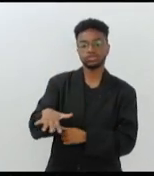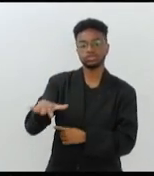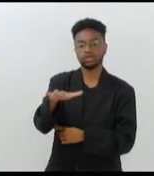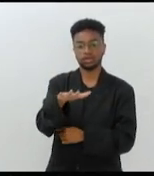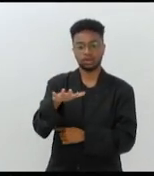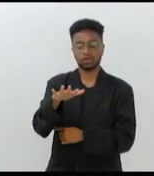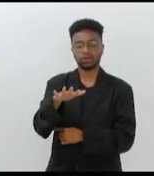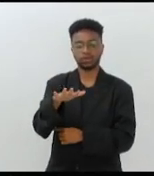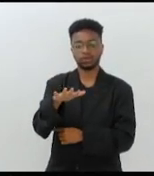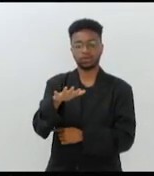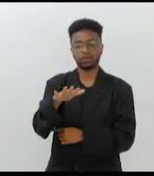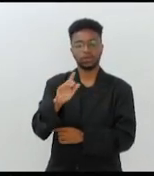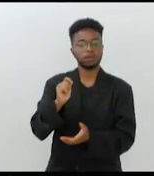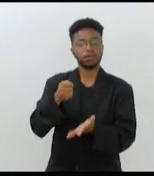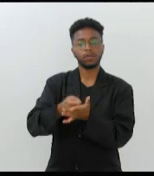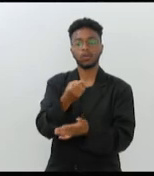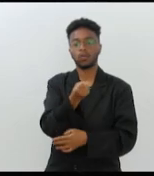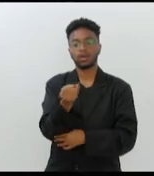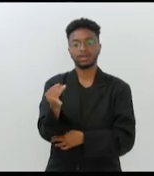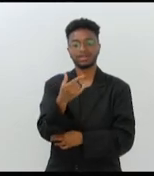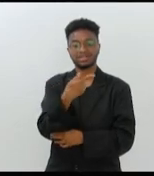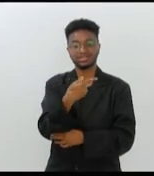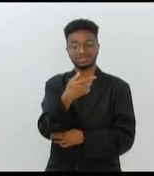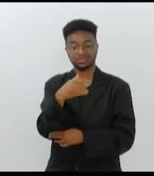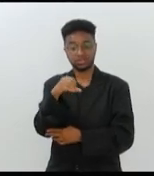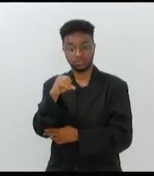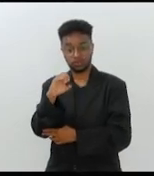de incríveis